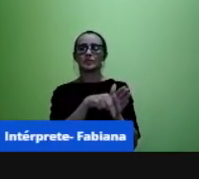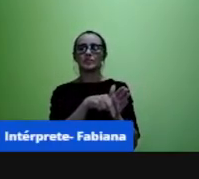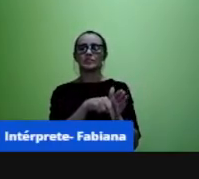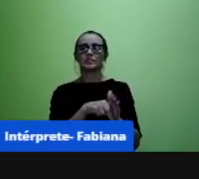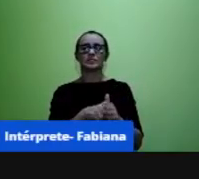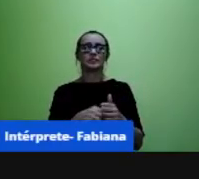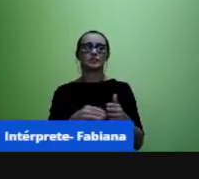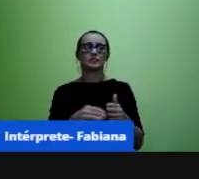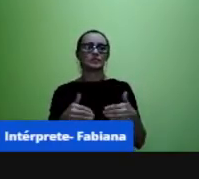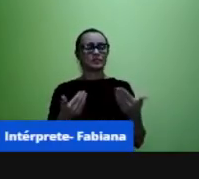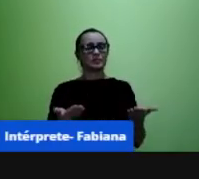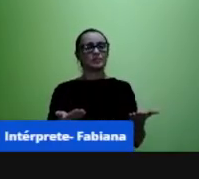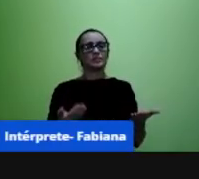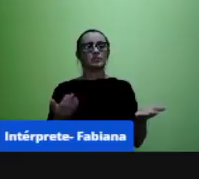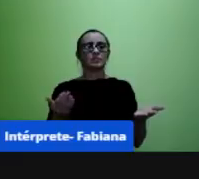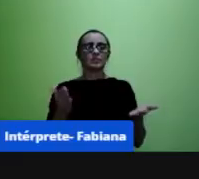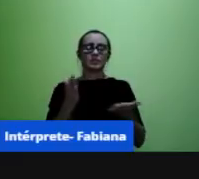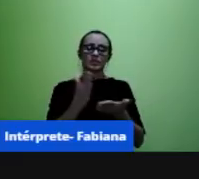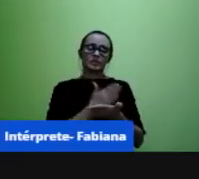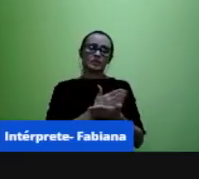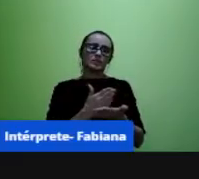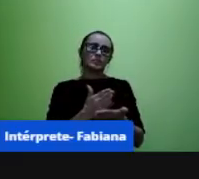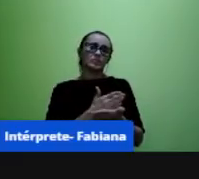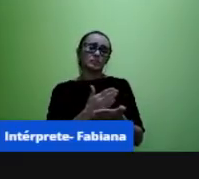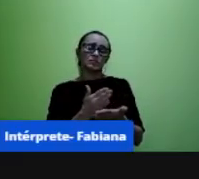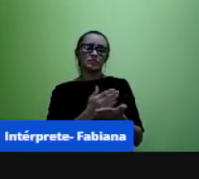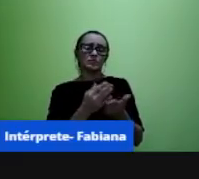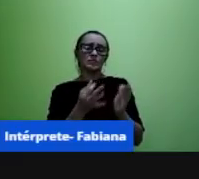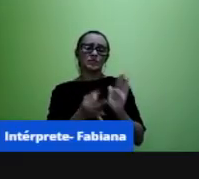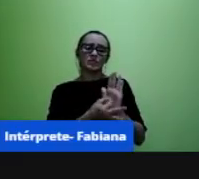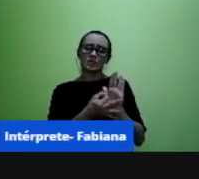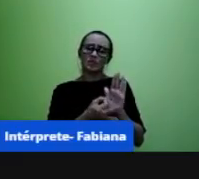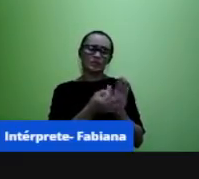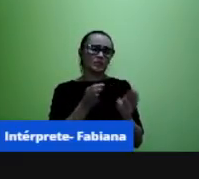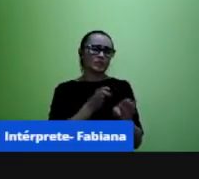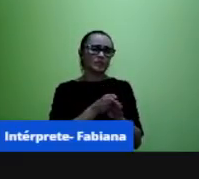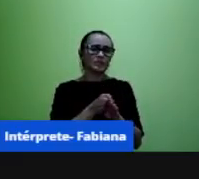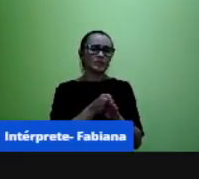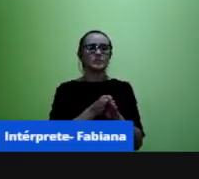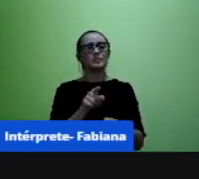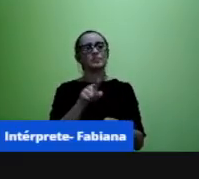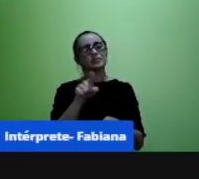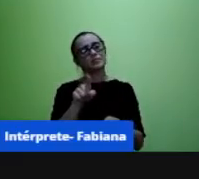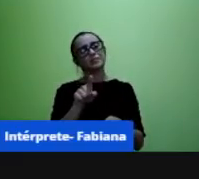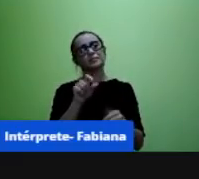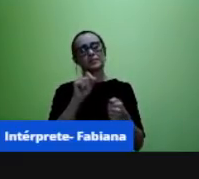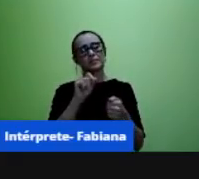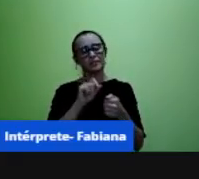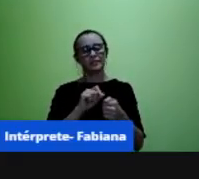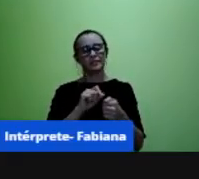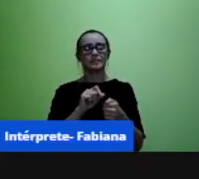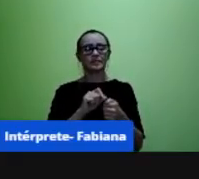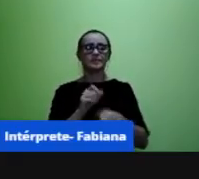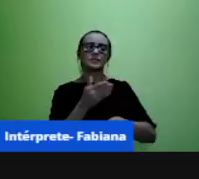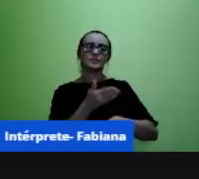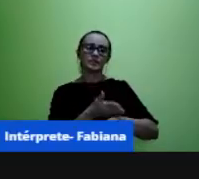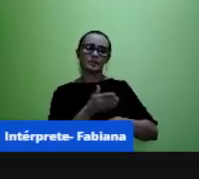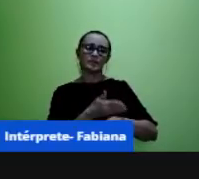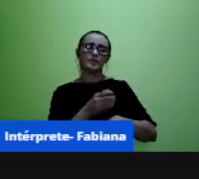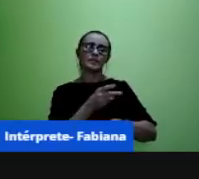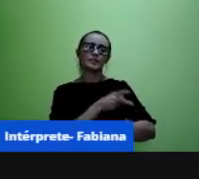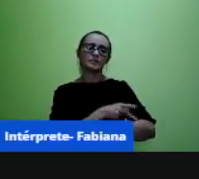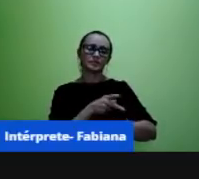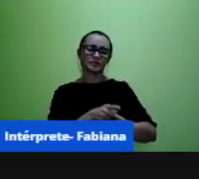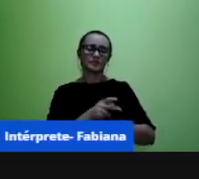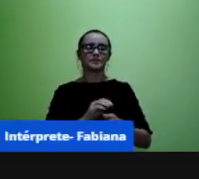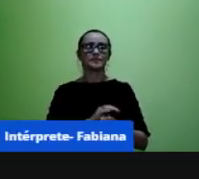são algumas sugestões que você pode realizar na sua prática pedagógica. O próximo slide, nós